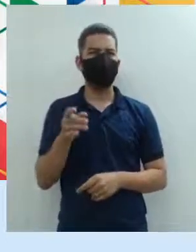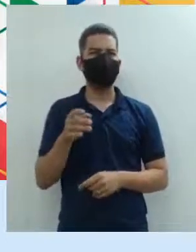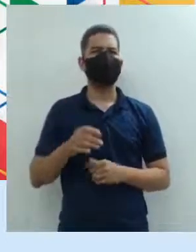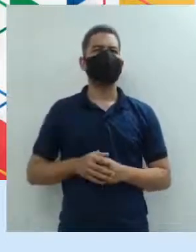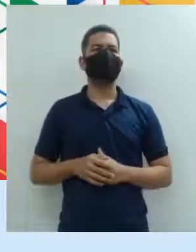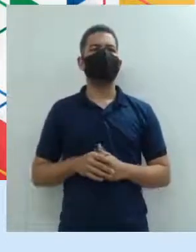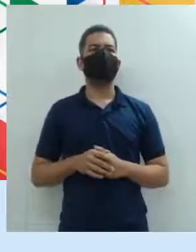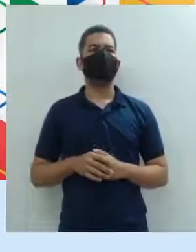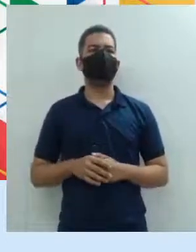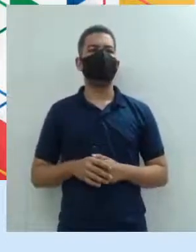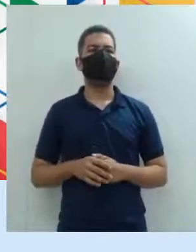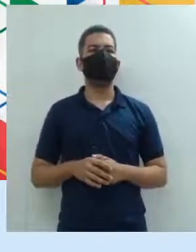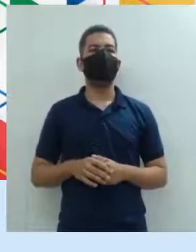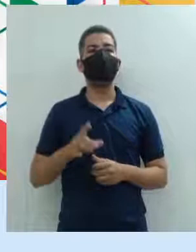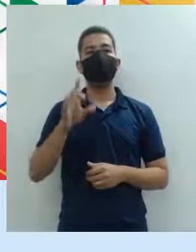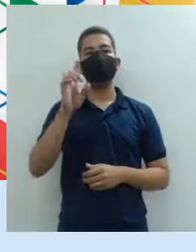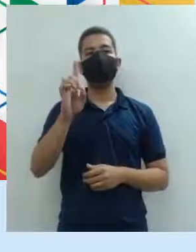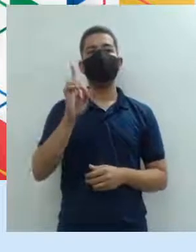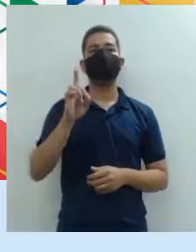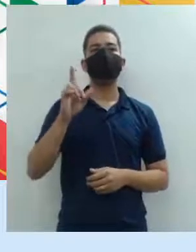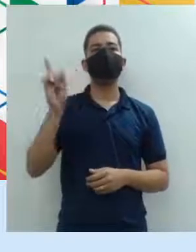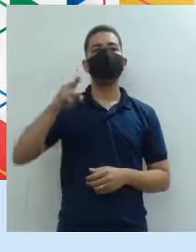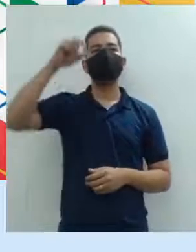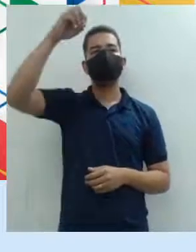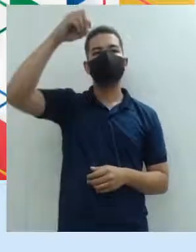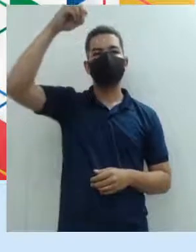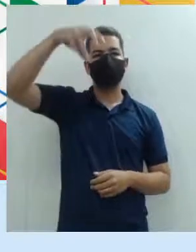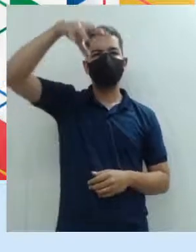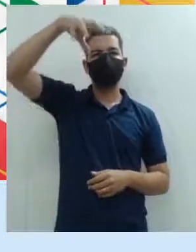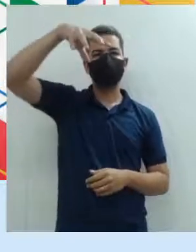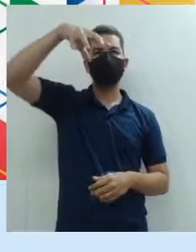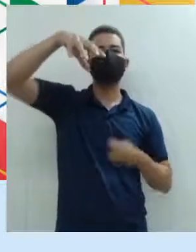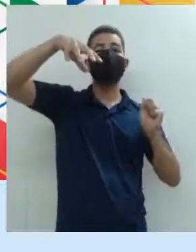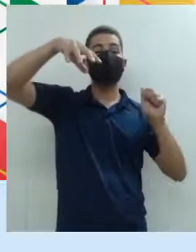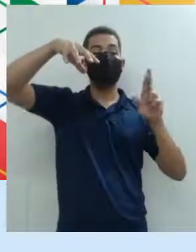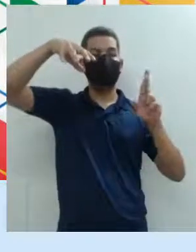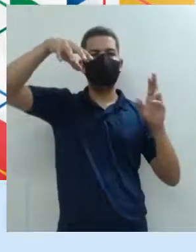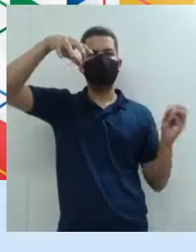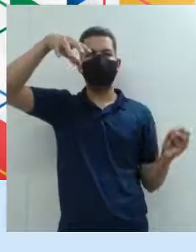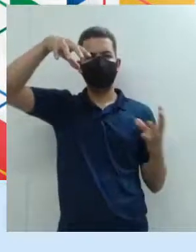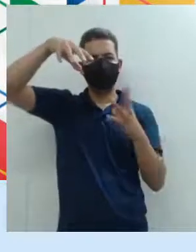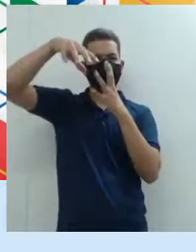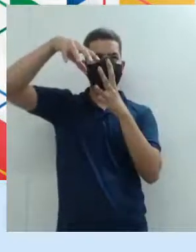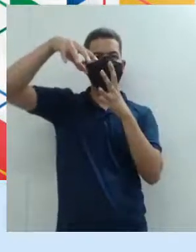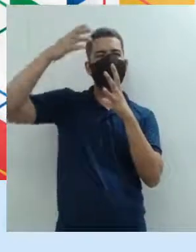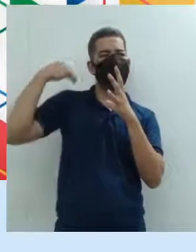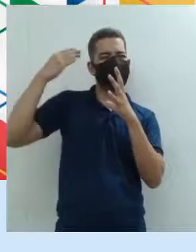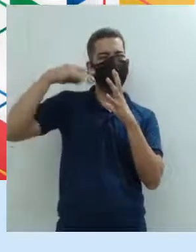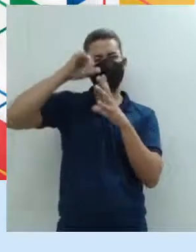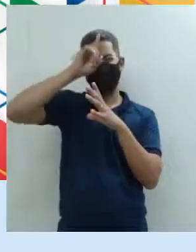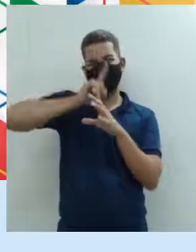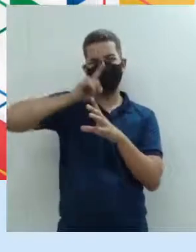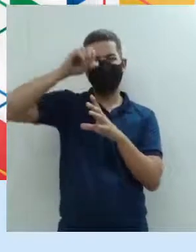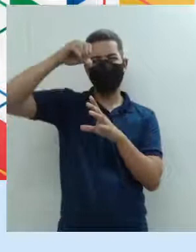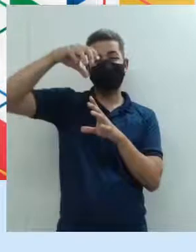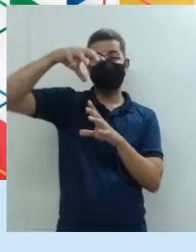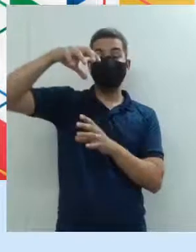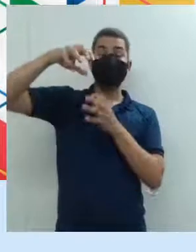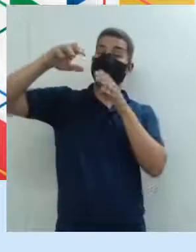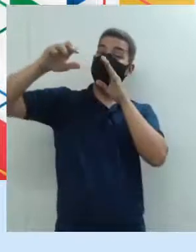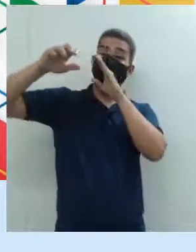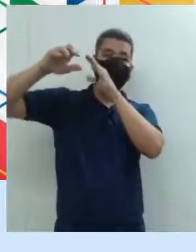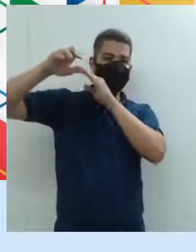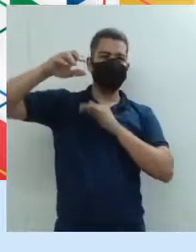lâmpada acesa para o ar que a cerca. Então, esse é um exemplo bem comum. Você tem aquelas lâmpadas, né, que esquentavam bastante, que a gente tinha antigamente,